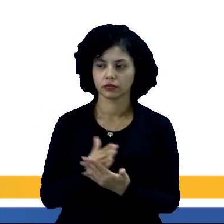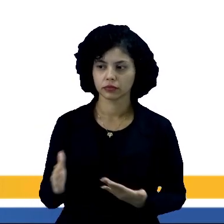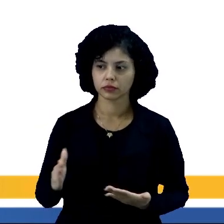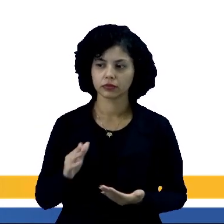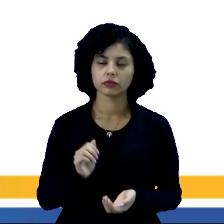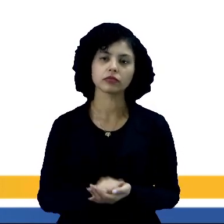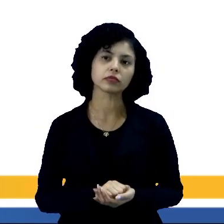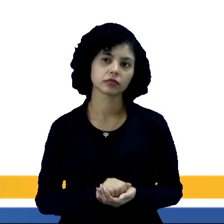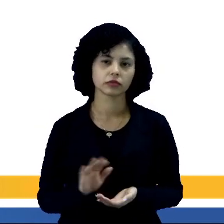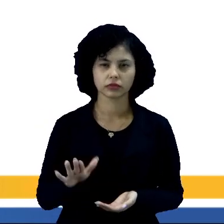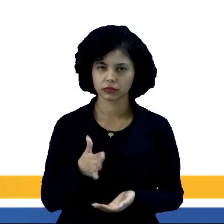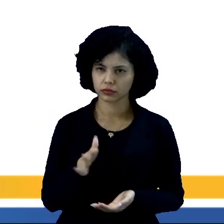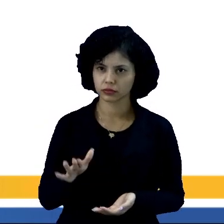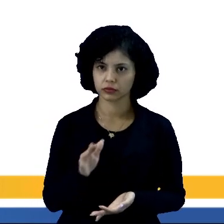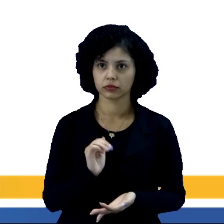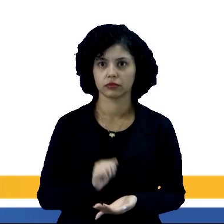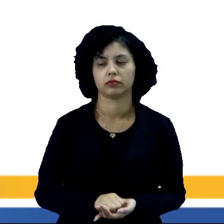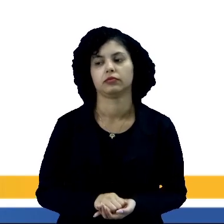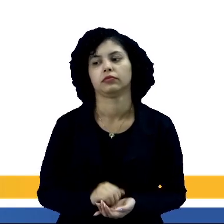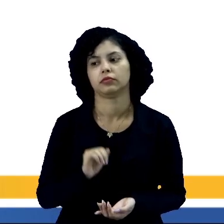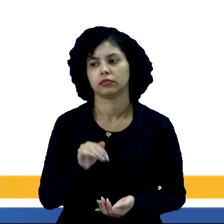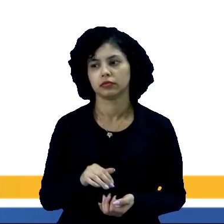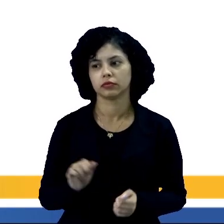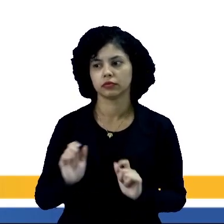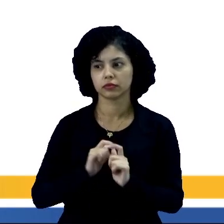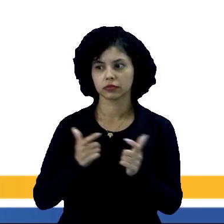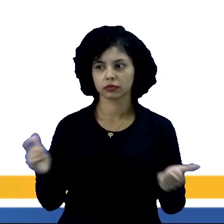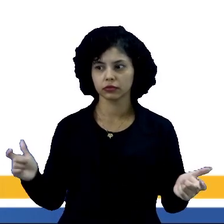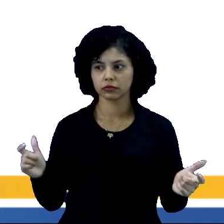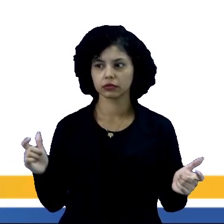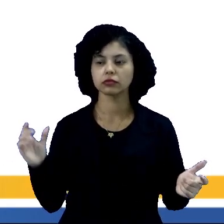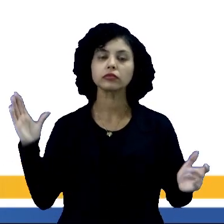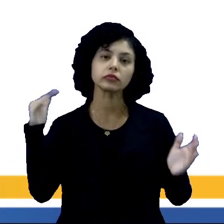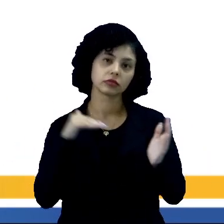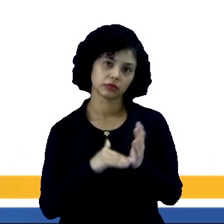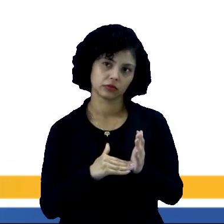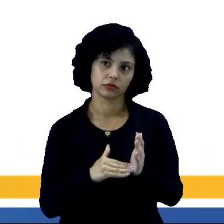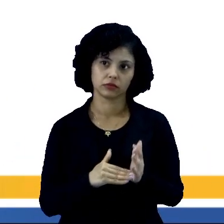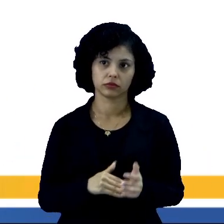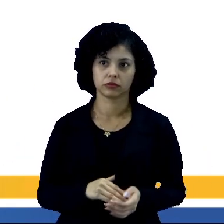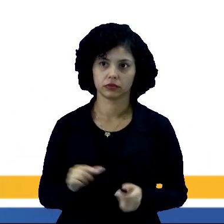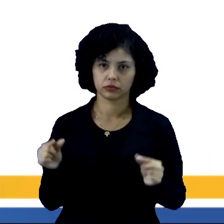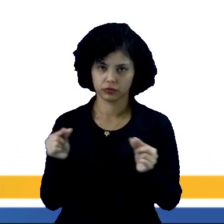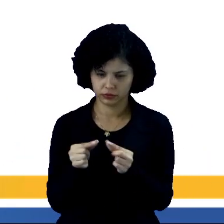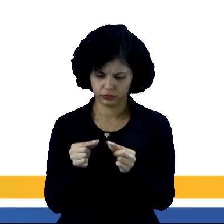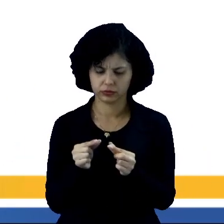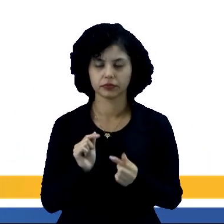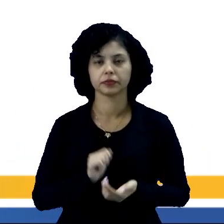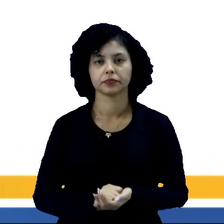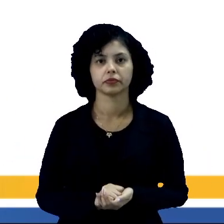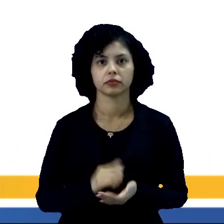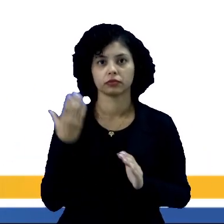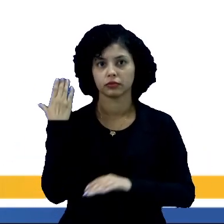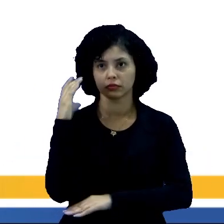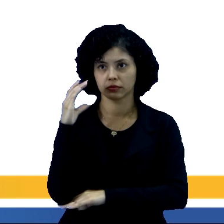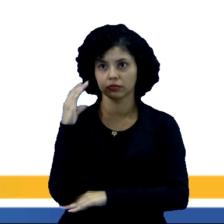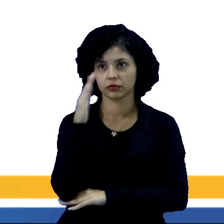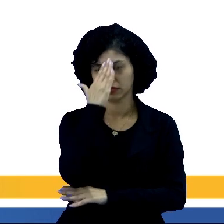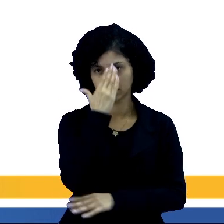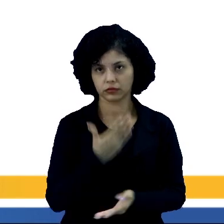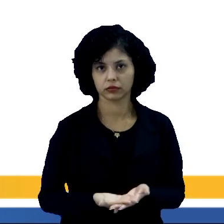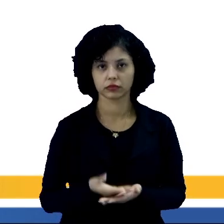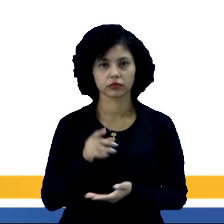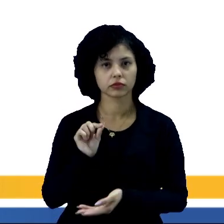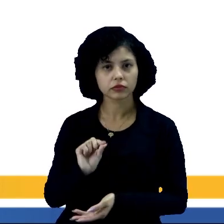está num tamanho médio. Ele pode sofrer um grande aumento até ficar em um tamanho muito pequeno. E os cientistas eles têm